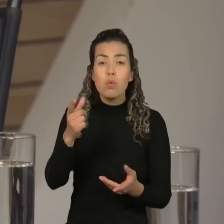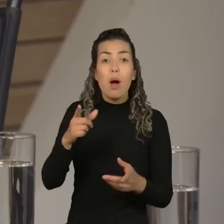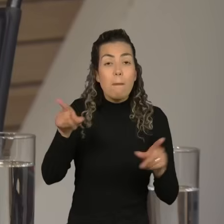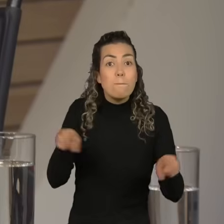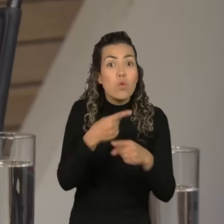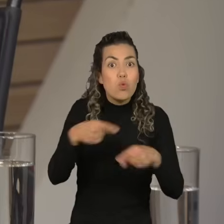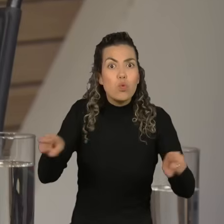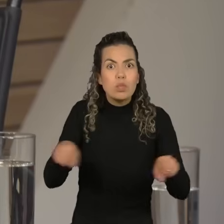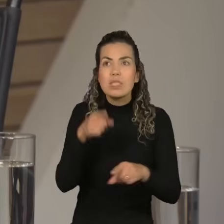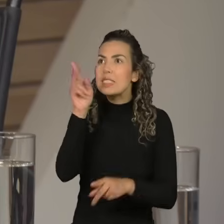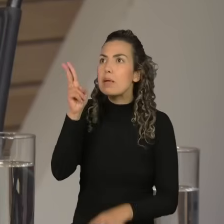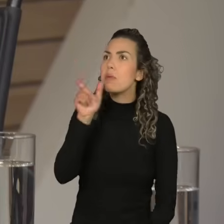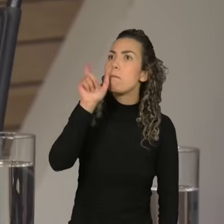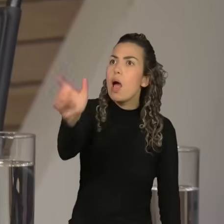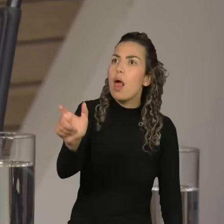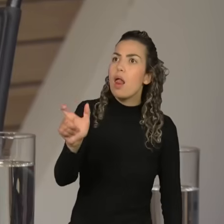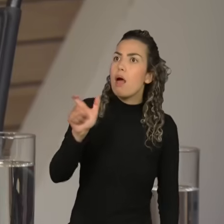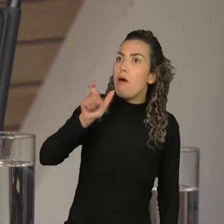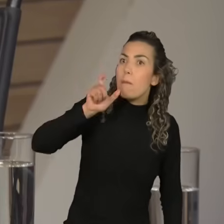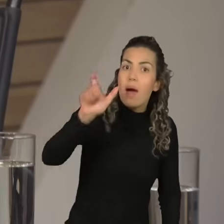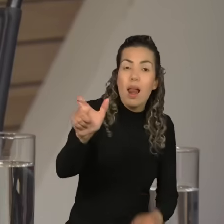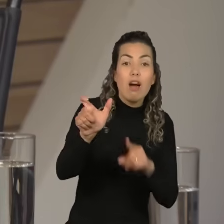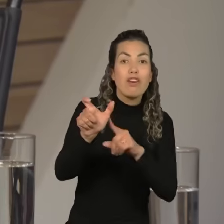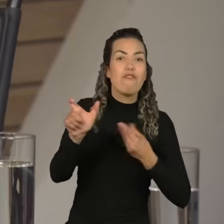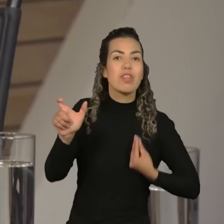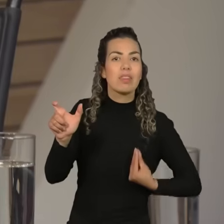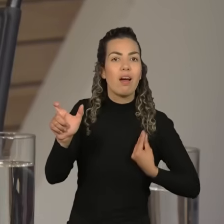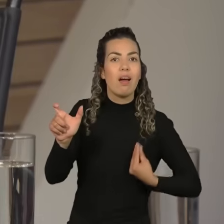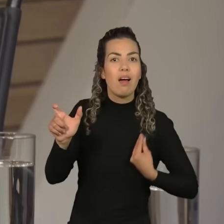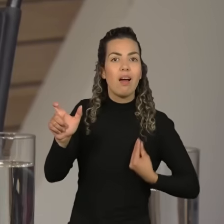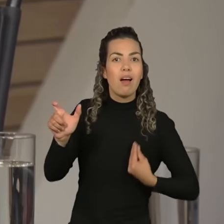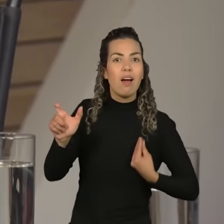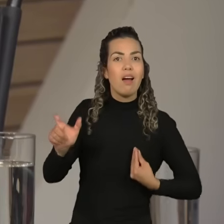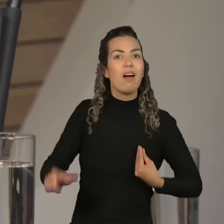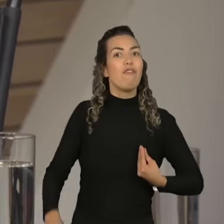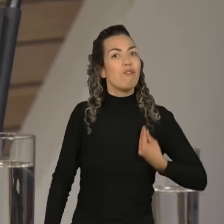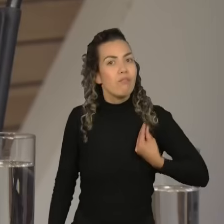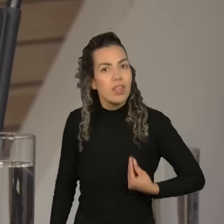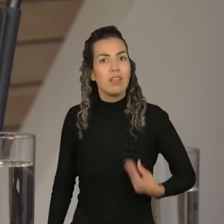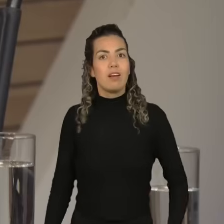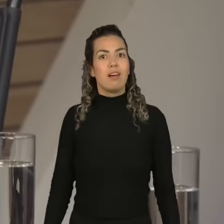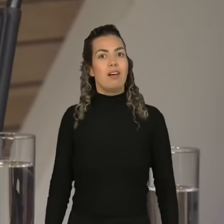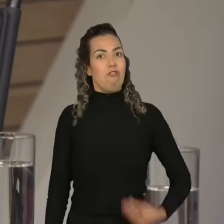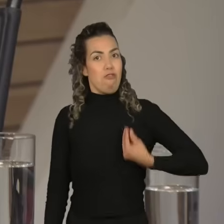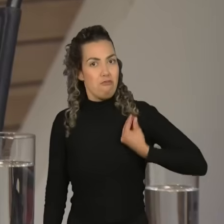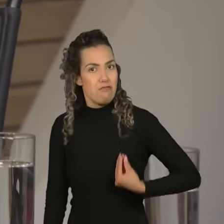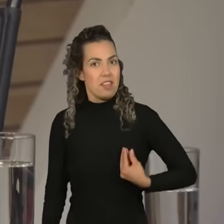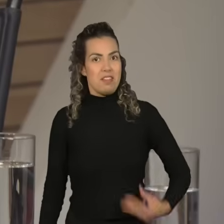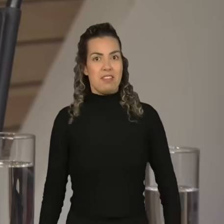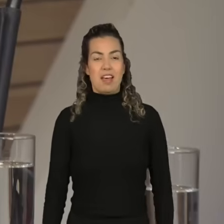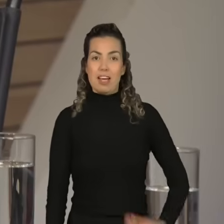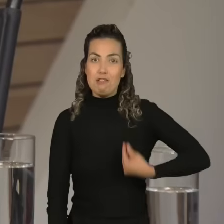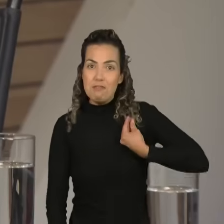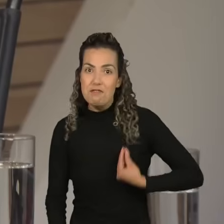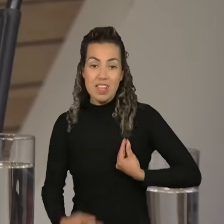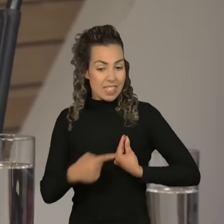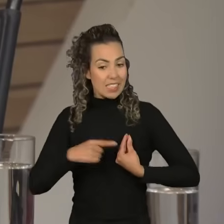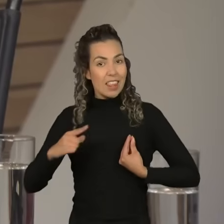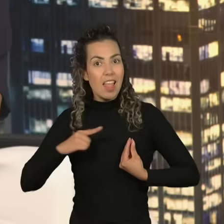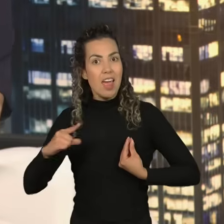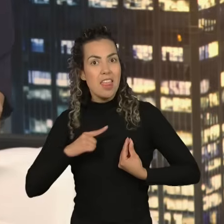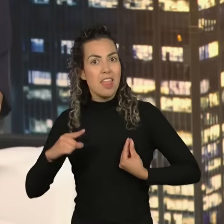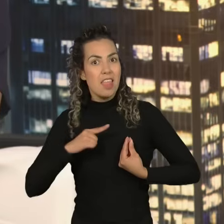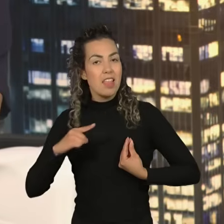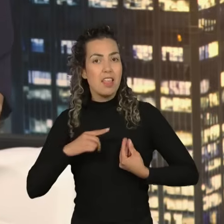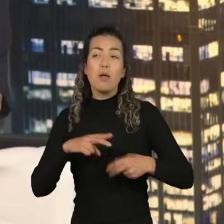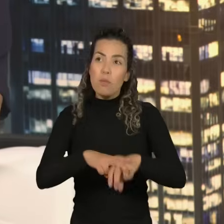dentro desse show, é inúmera. Então, quanto mais a doença aparece, a morte aparece, a vida quer